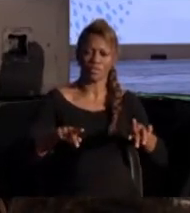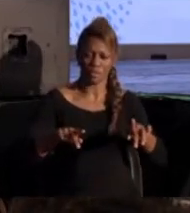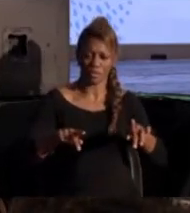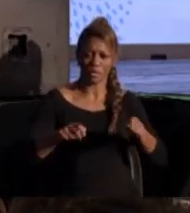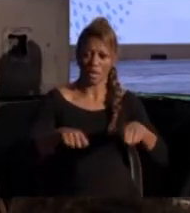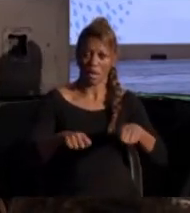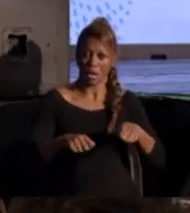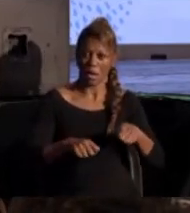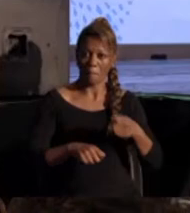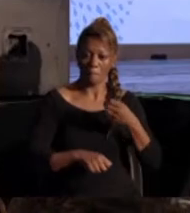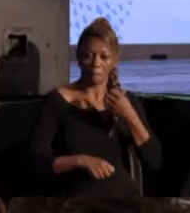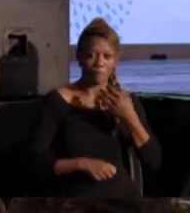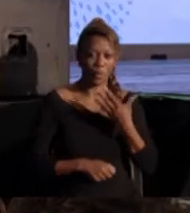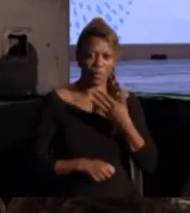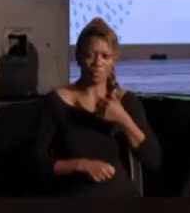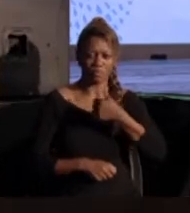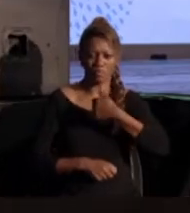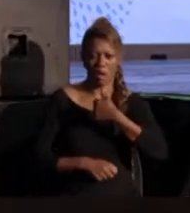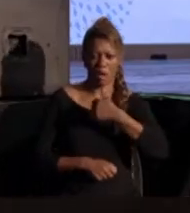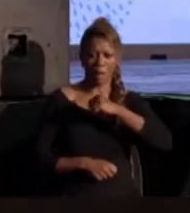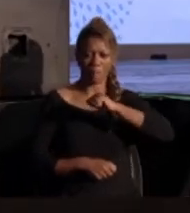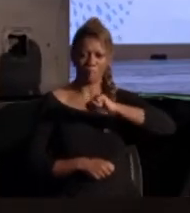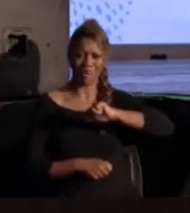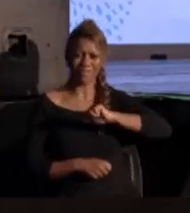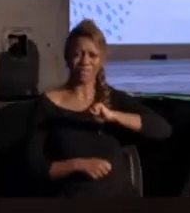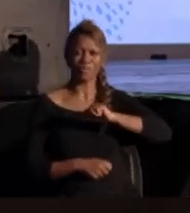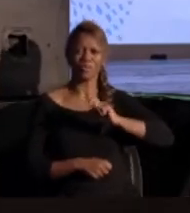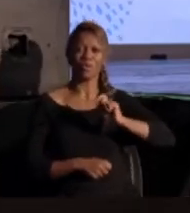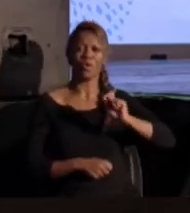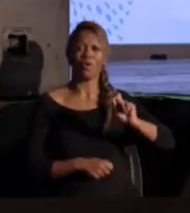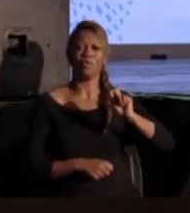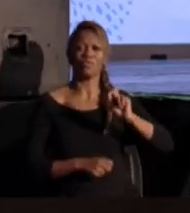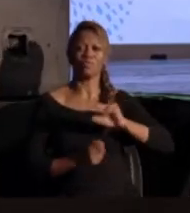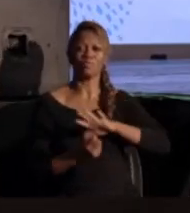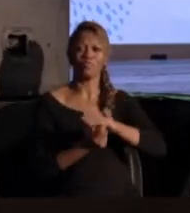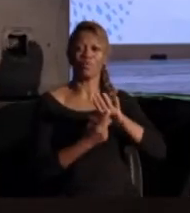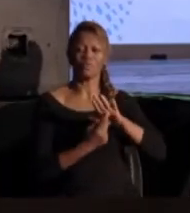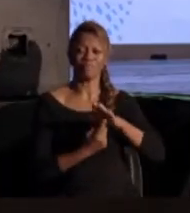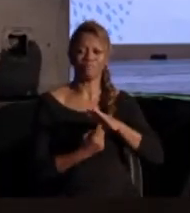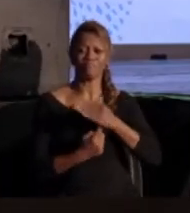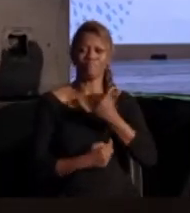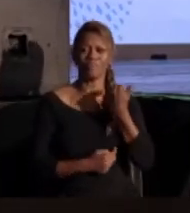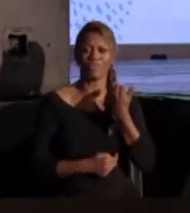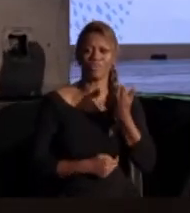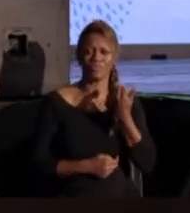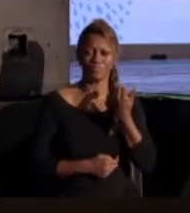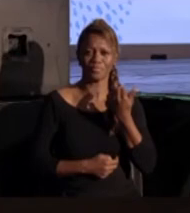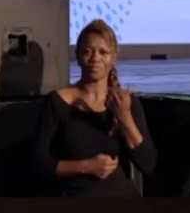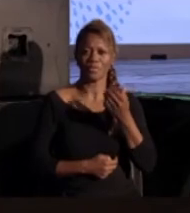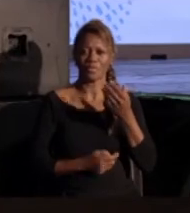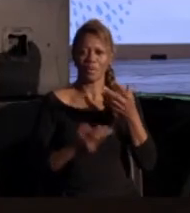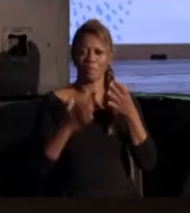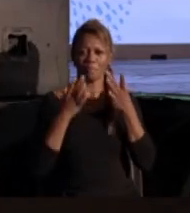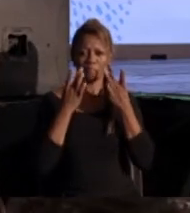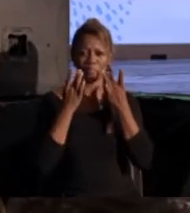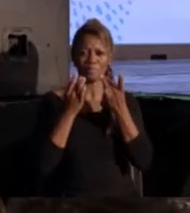dualidade, pluralidade, onde estaria a questão do luto, cosmo-percepção? Do quê?